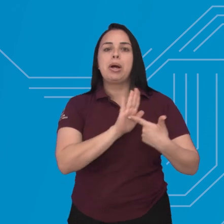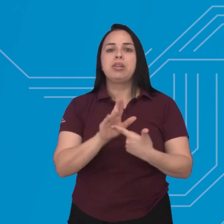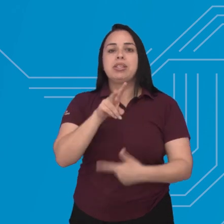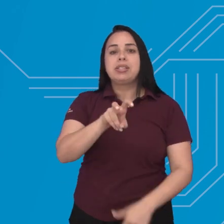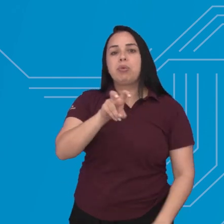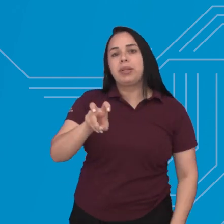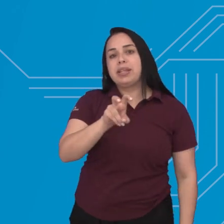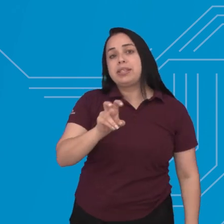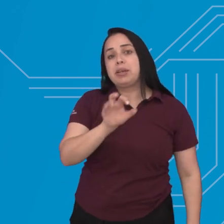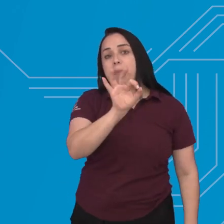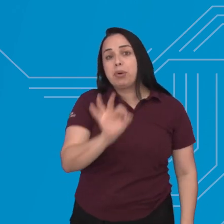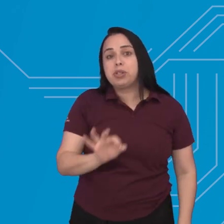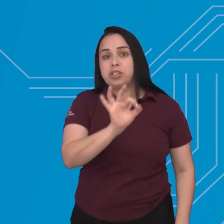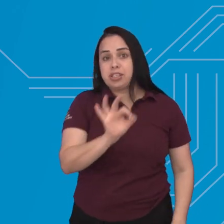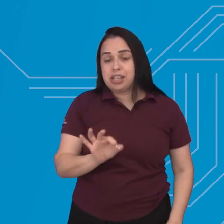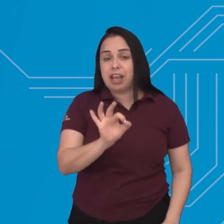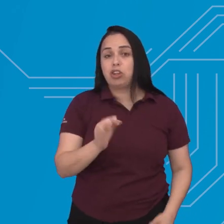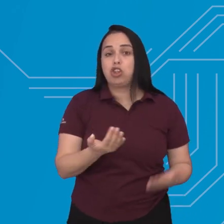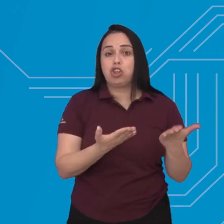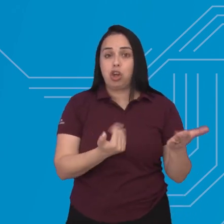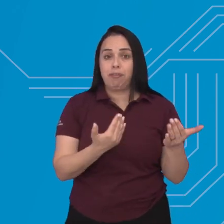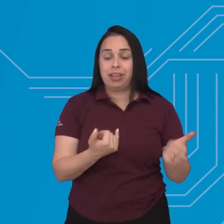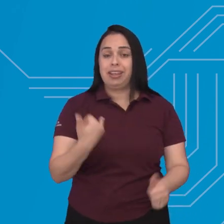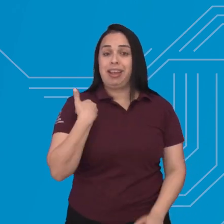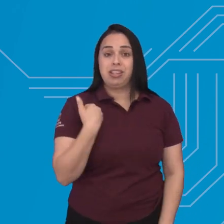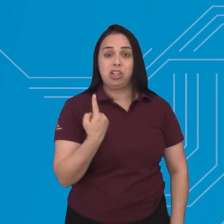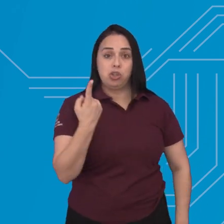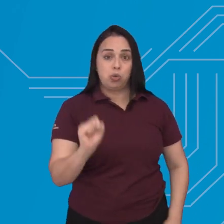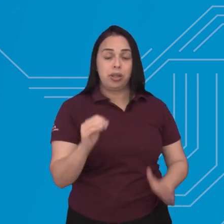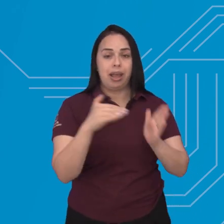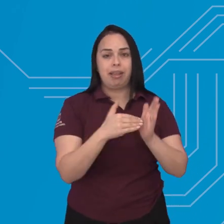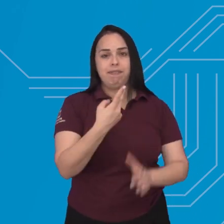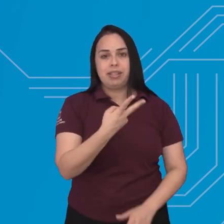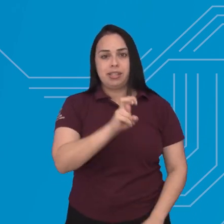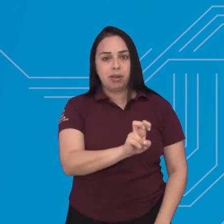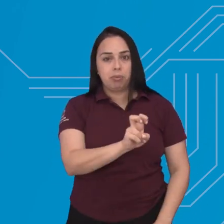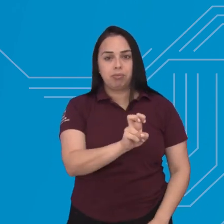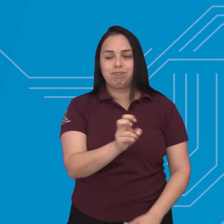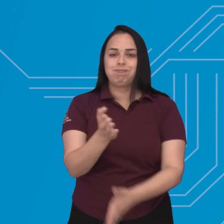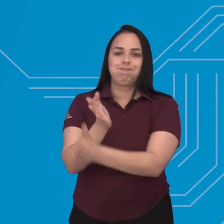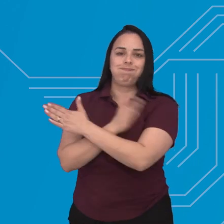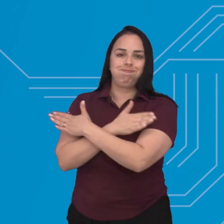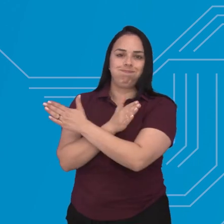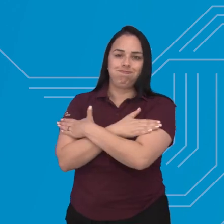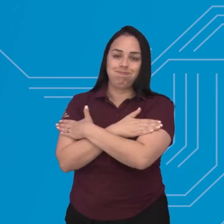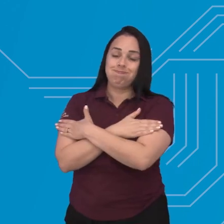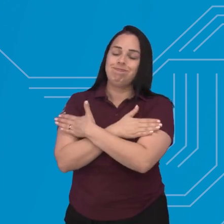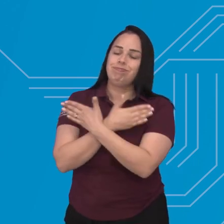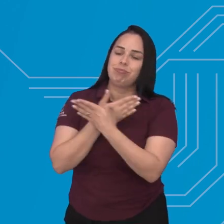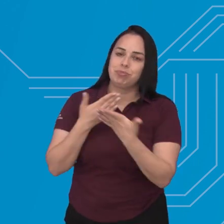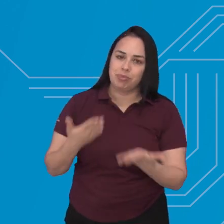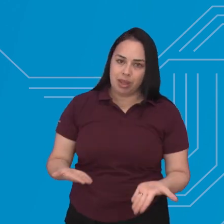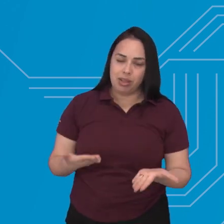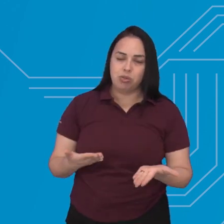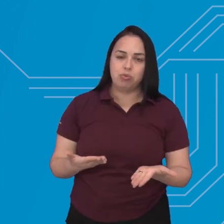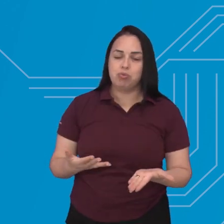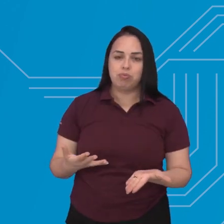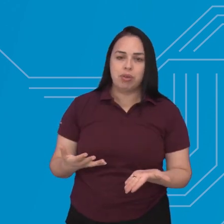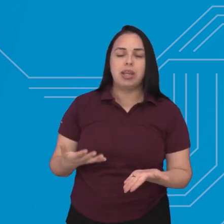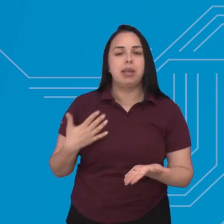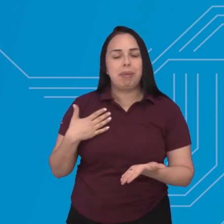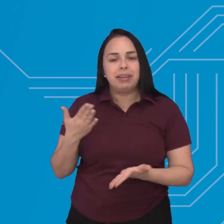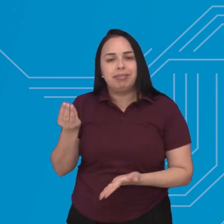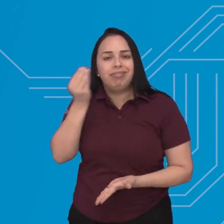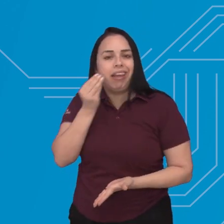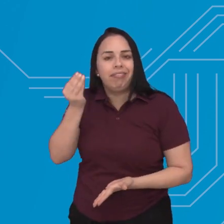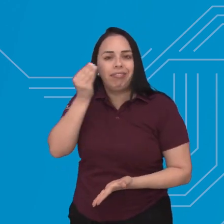que 55% dos jovens de 18 a 25 anos estão desempregados. E uma das formas